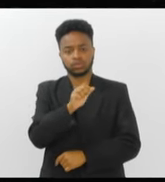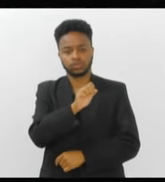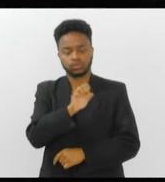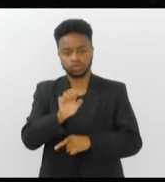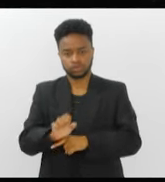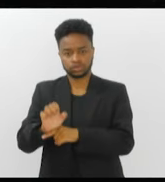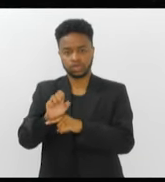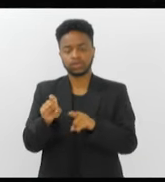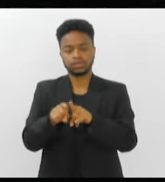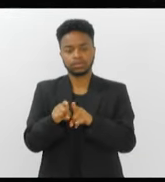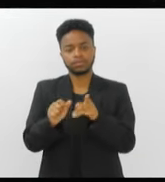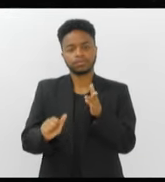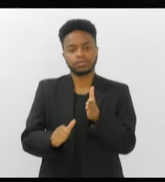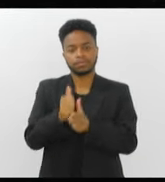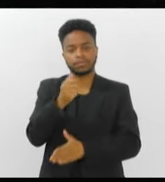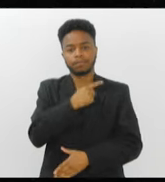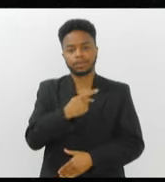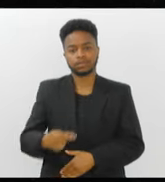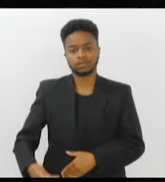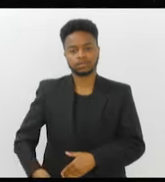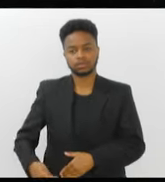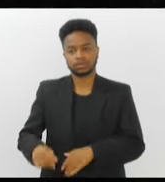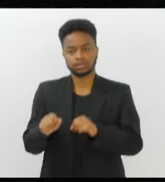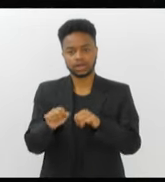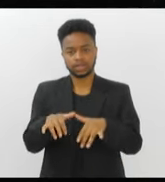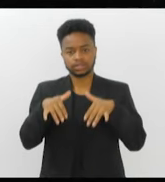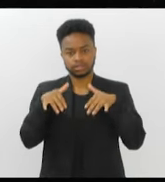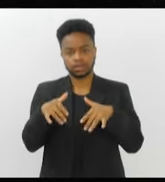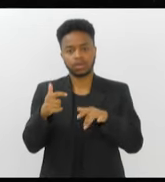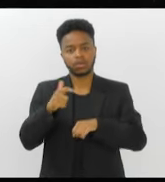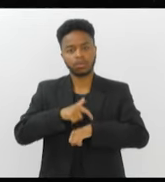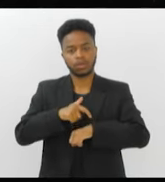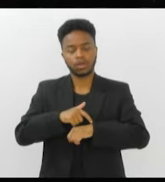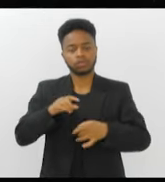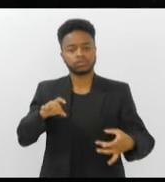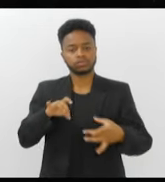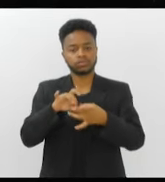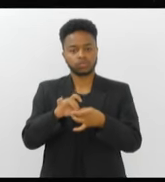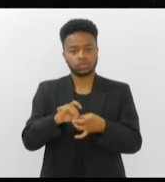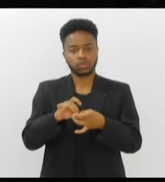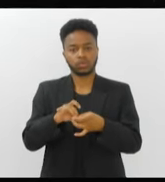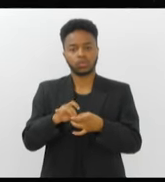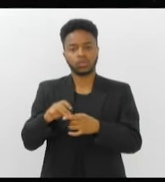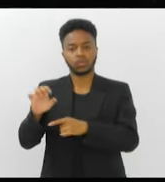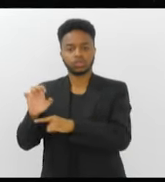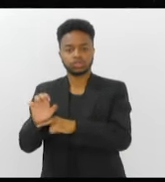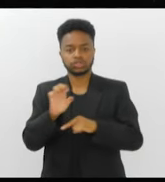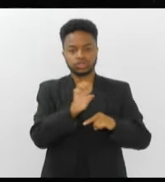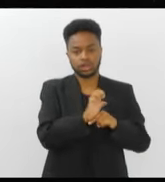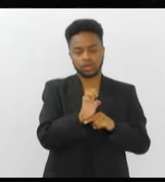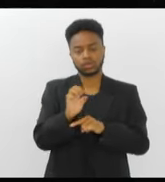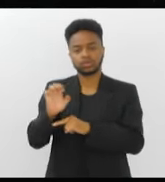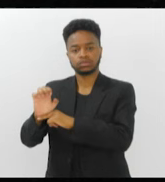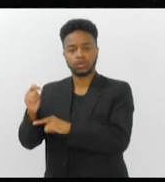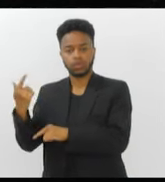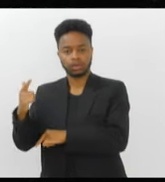presidente da Assembleia quando teve a unificação dos nossos estados, Estado da Guanabara e Estado do Rio de